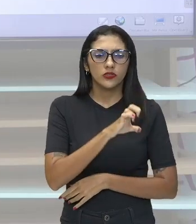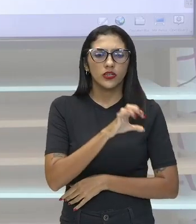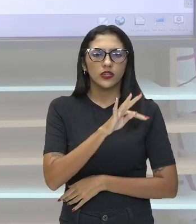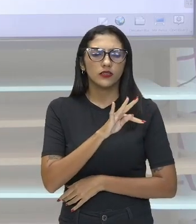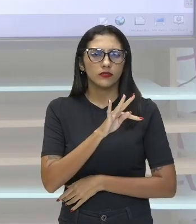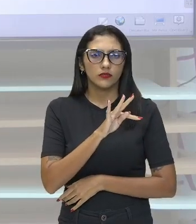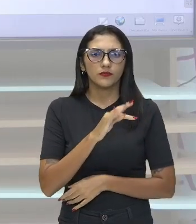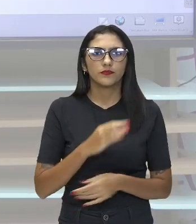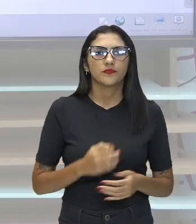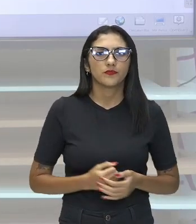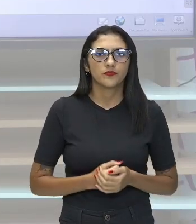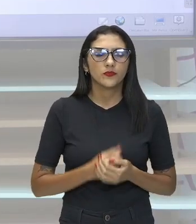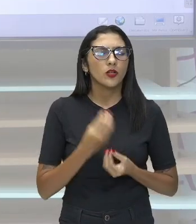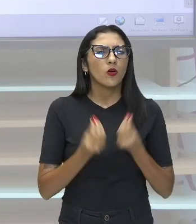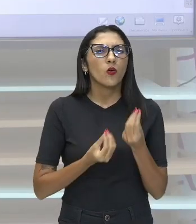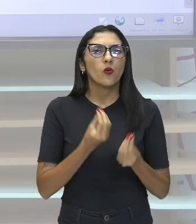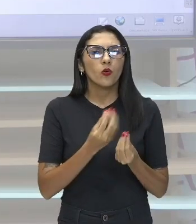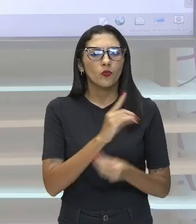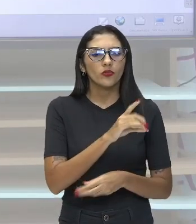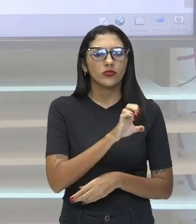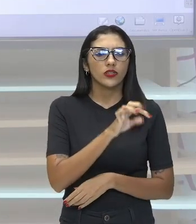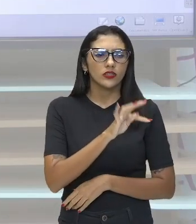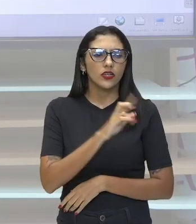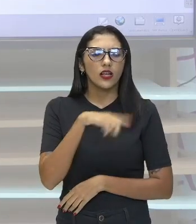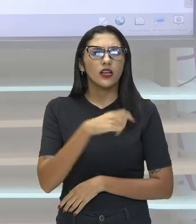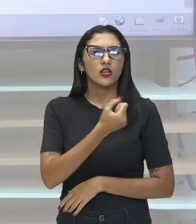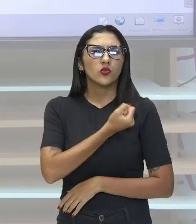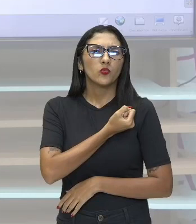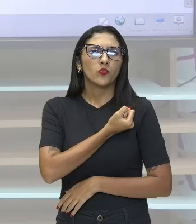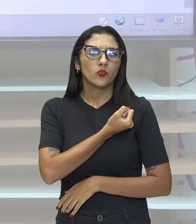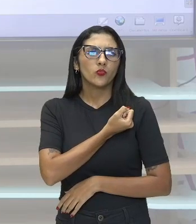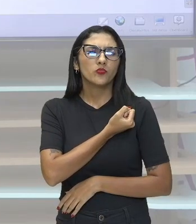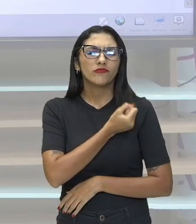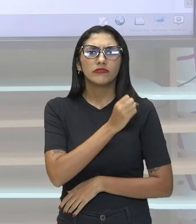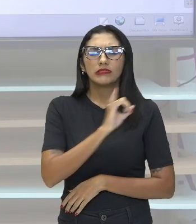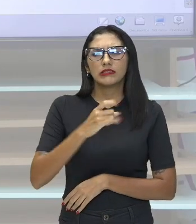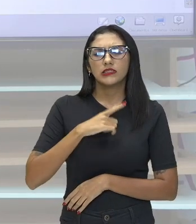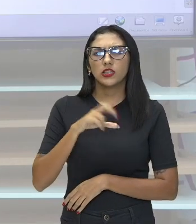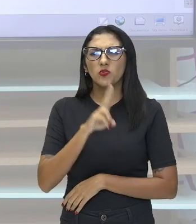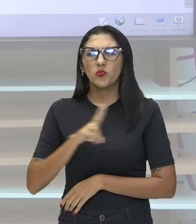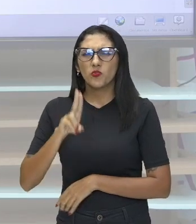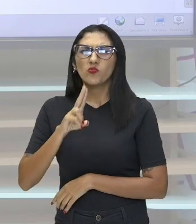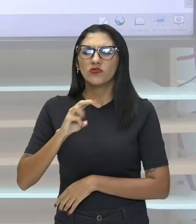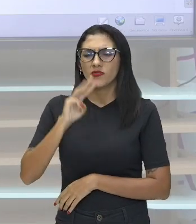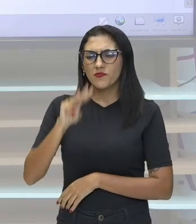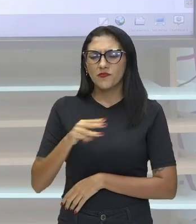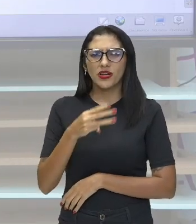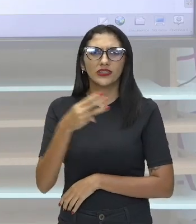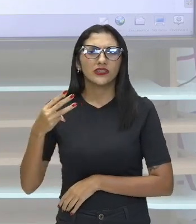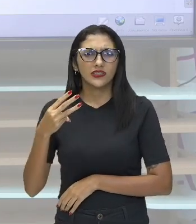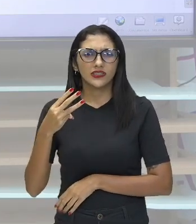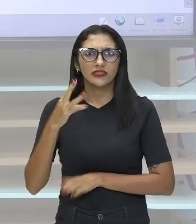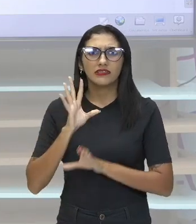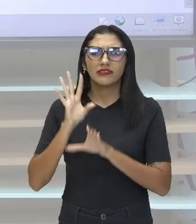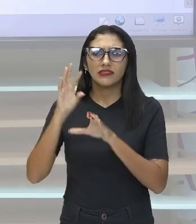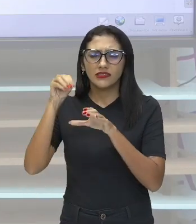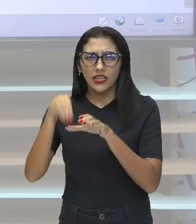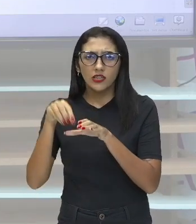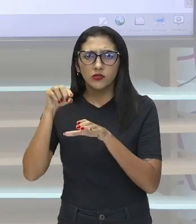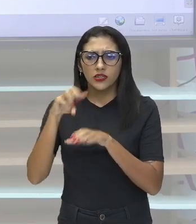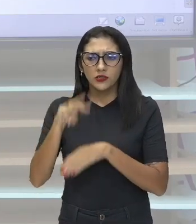perguntando, professor, como que o determinante é um número se nós temos uma matriz? Né? E dentro dessa matriz nós temos